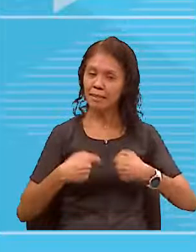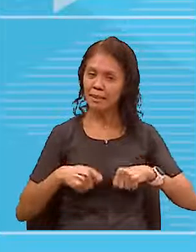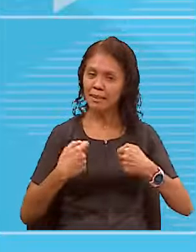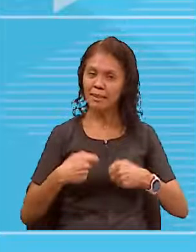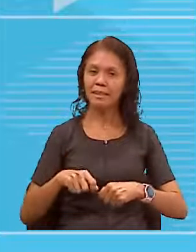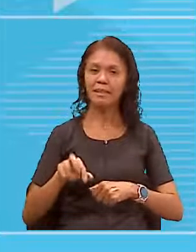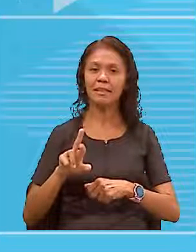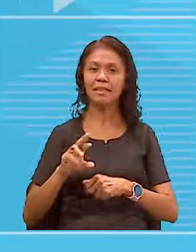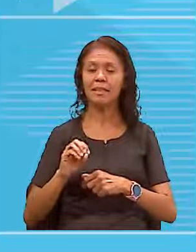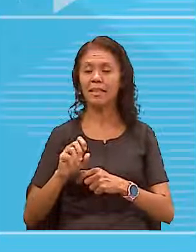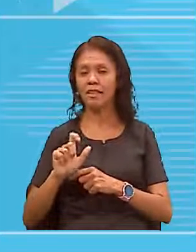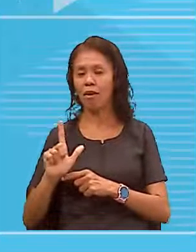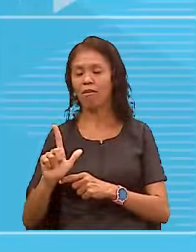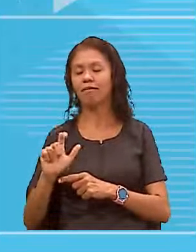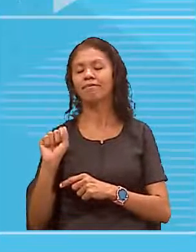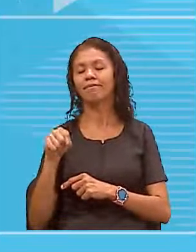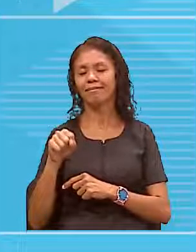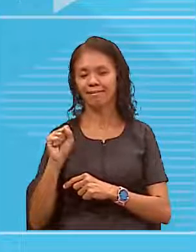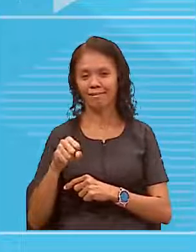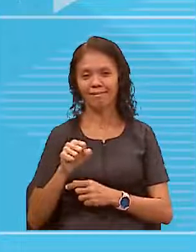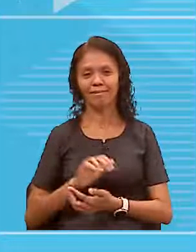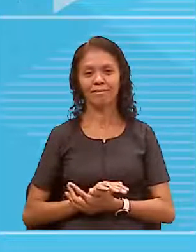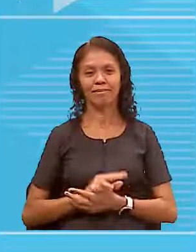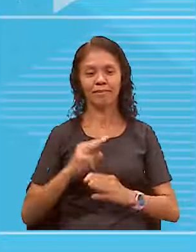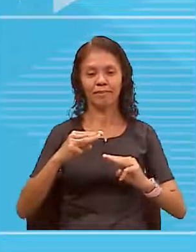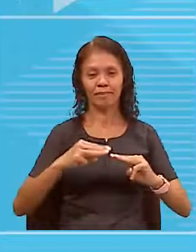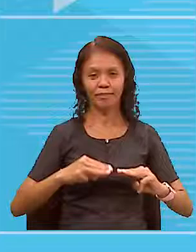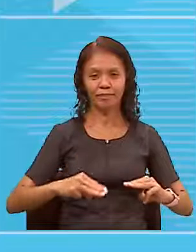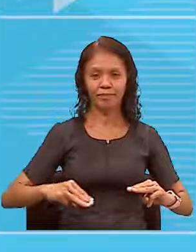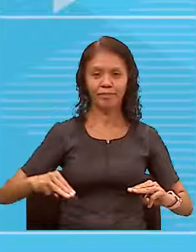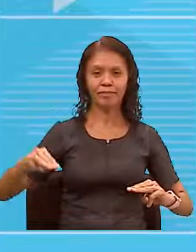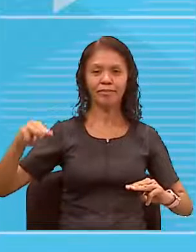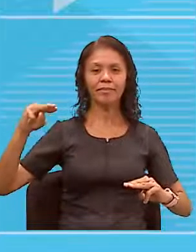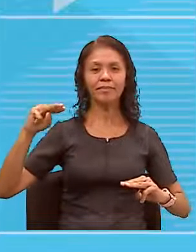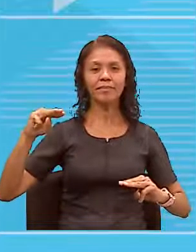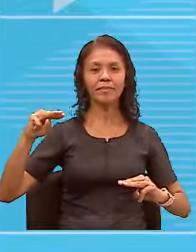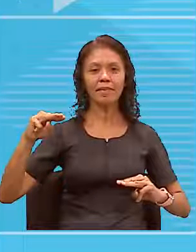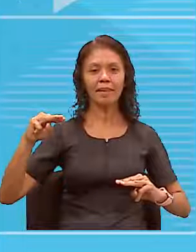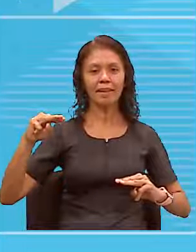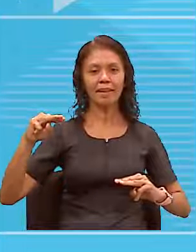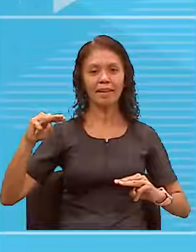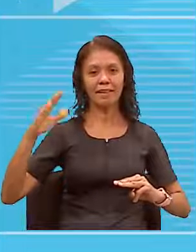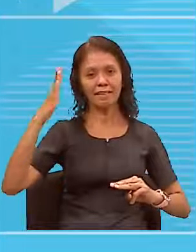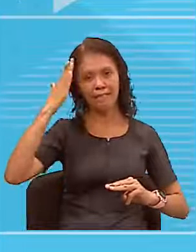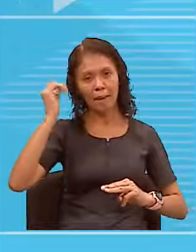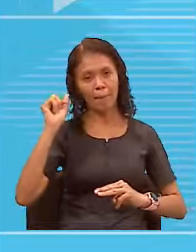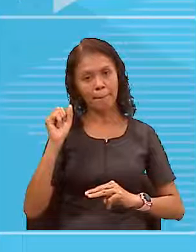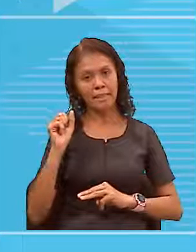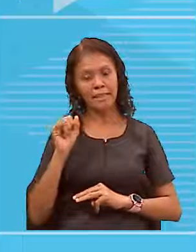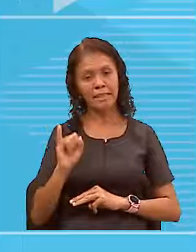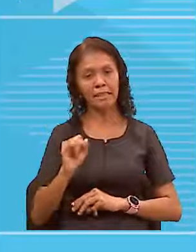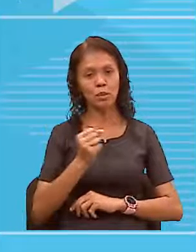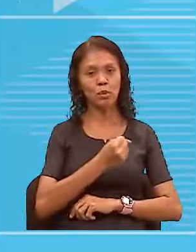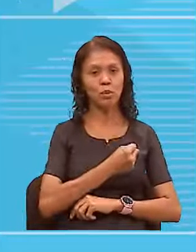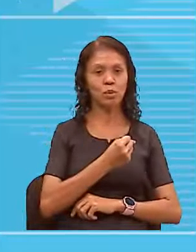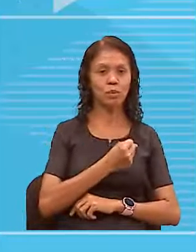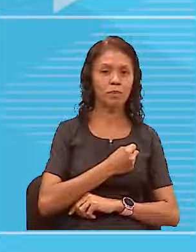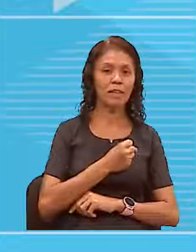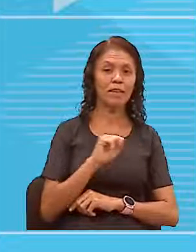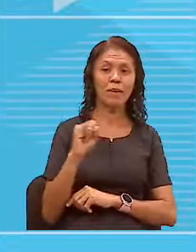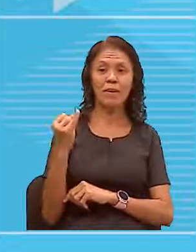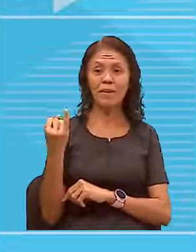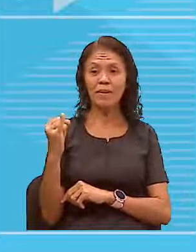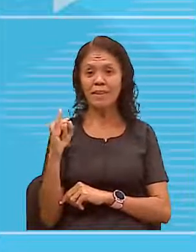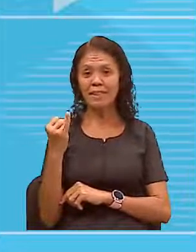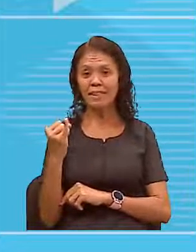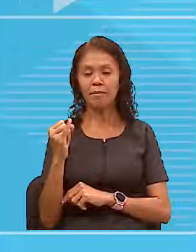Sim. E além do mais, a mediana a gente precisa saber se o número é ímpar ou par. para a gente saber qual é a medida